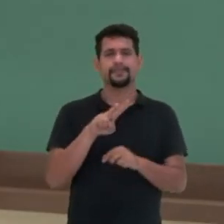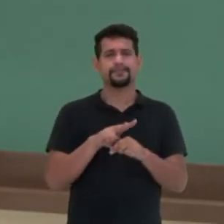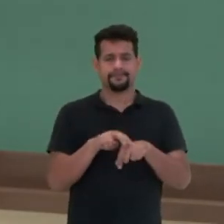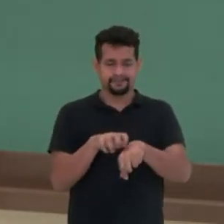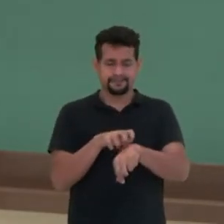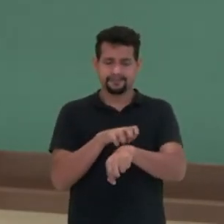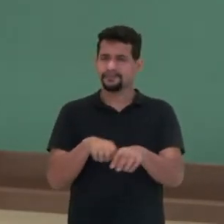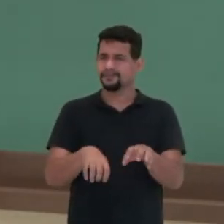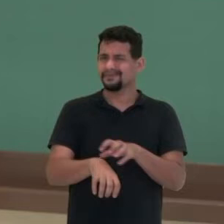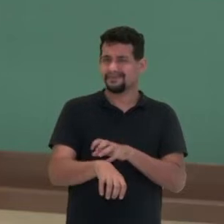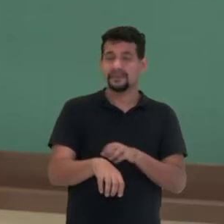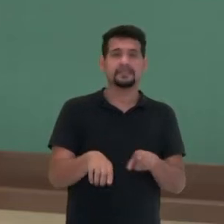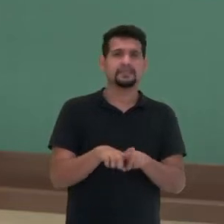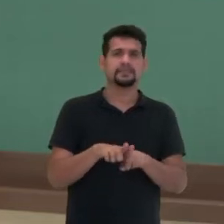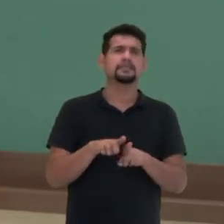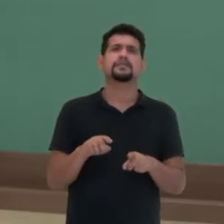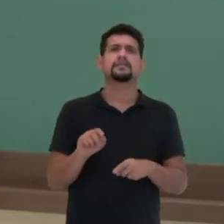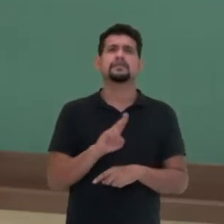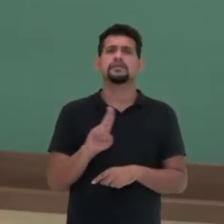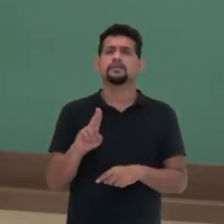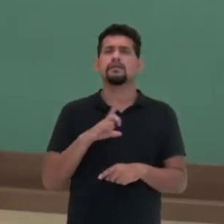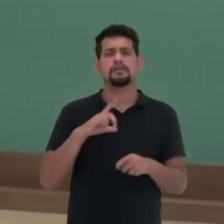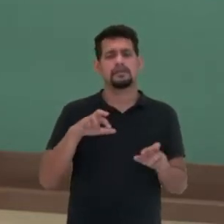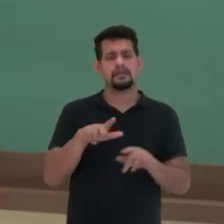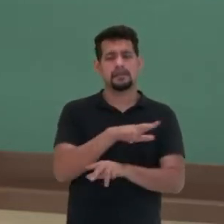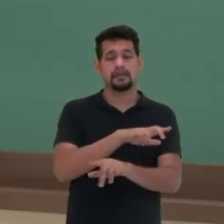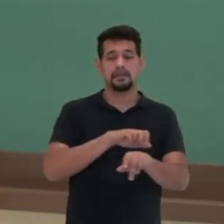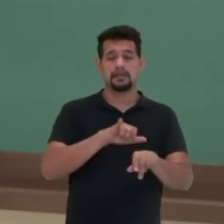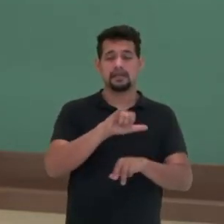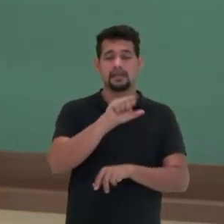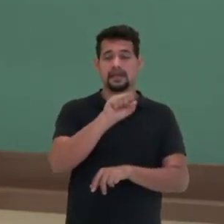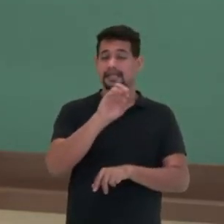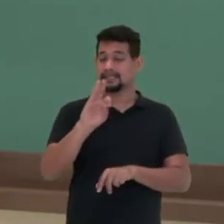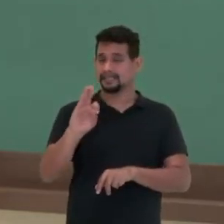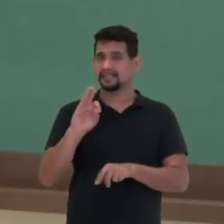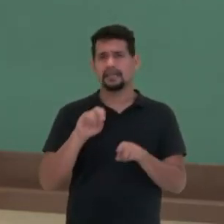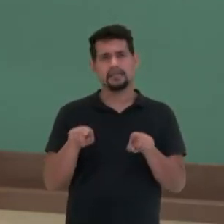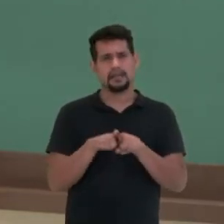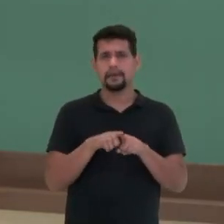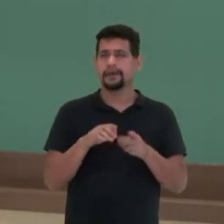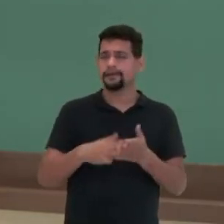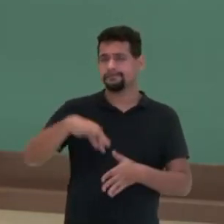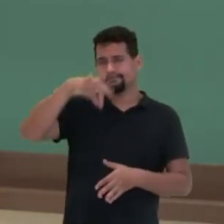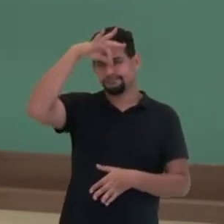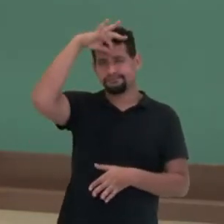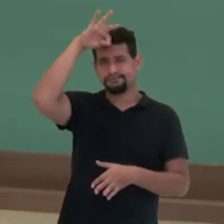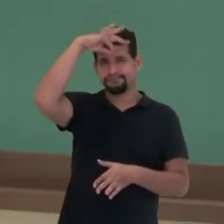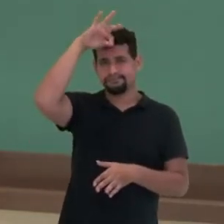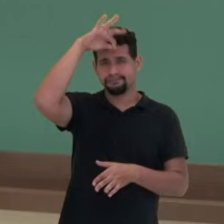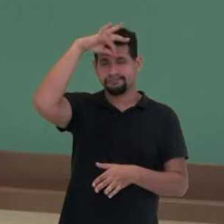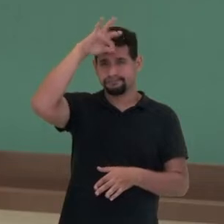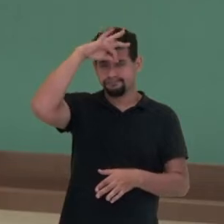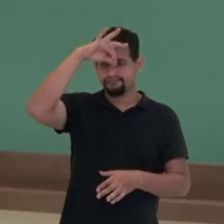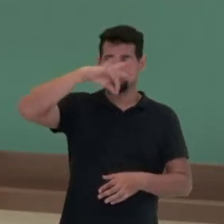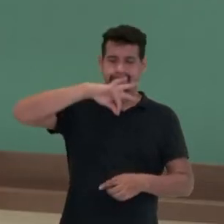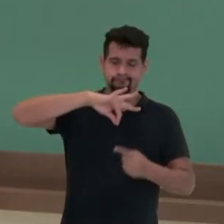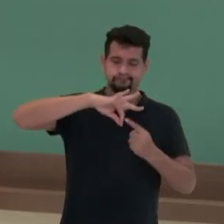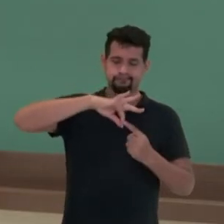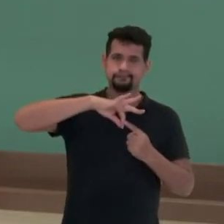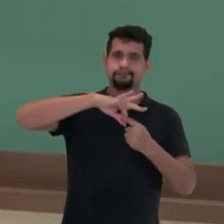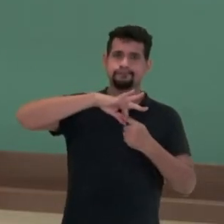pele mesmo, e também existe uma IST, que são as verrugas genitais, tá? Então, são vírus que atingem a